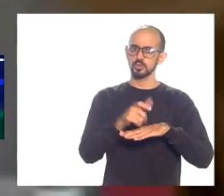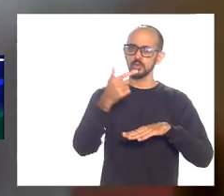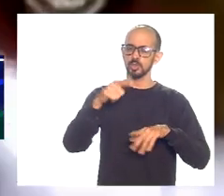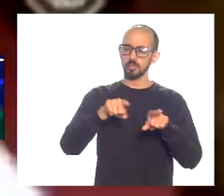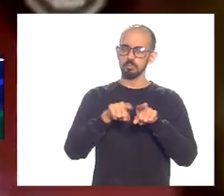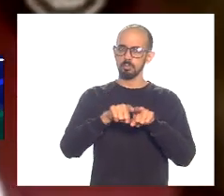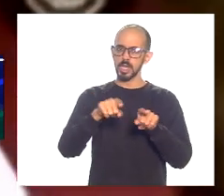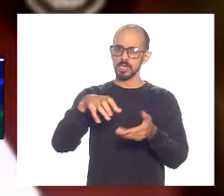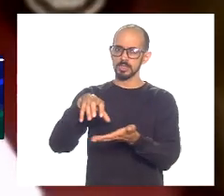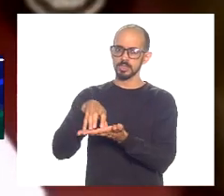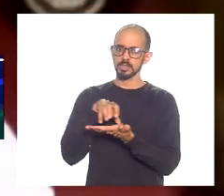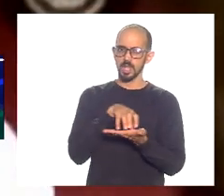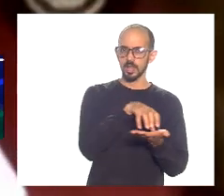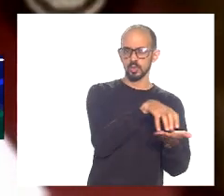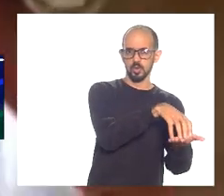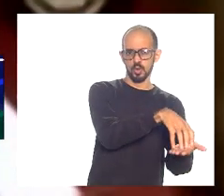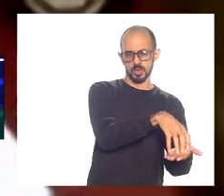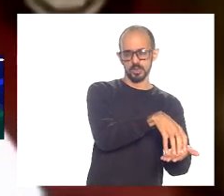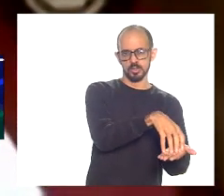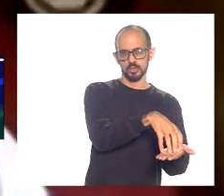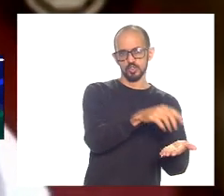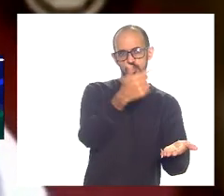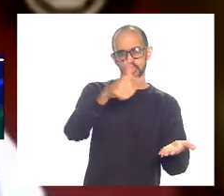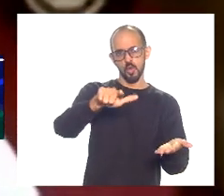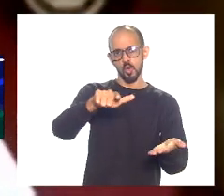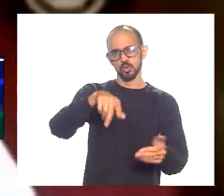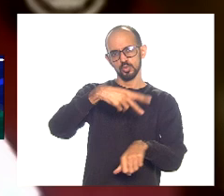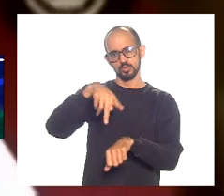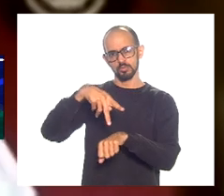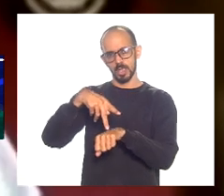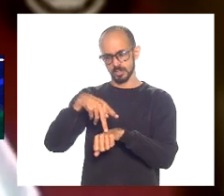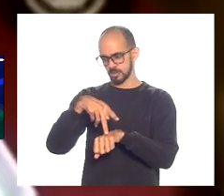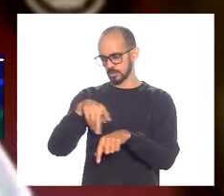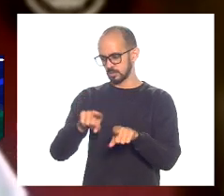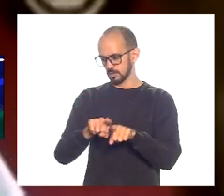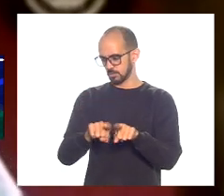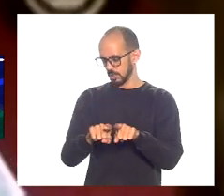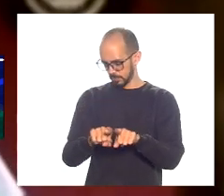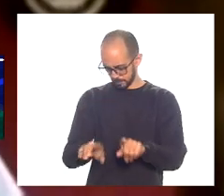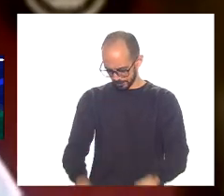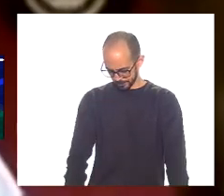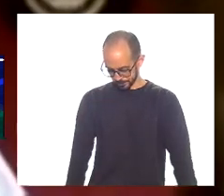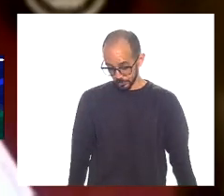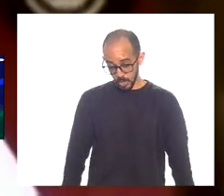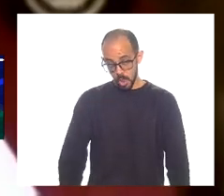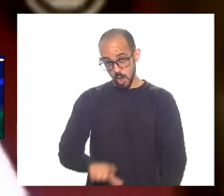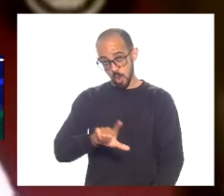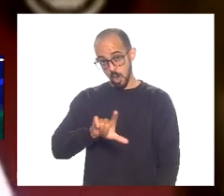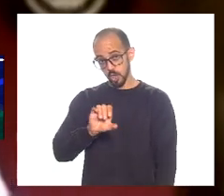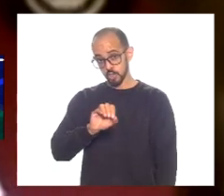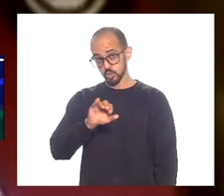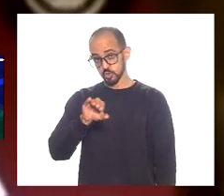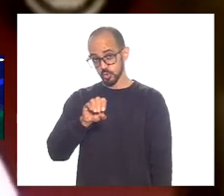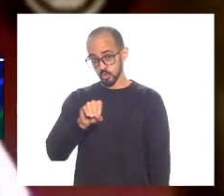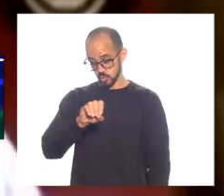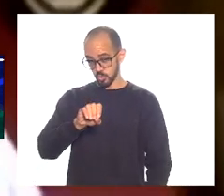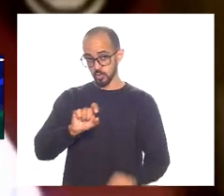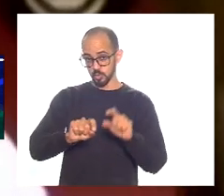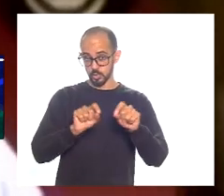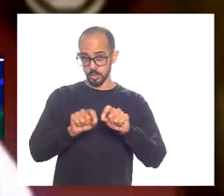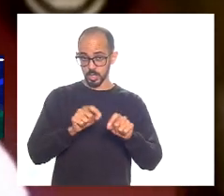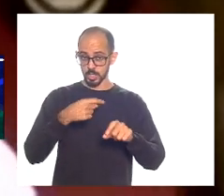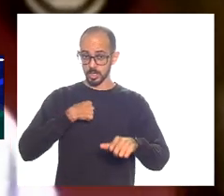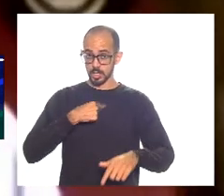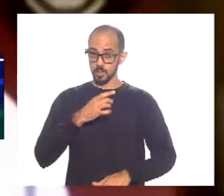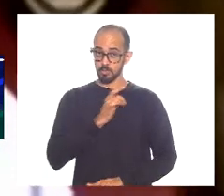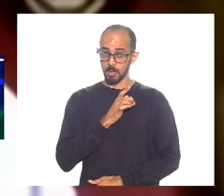governo aí, país fora do país, né? E é claro, um receio que eu